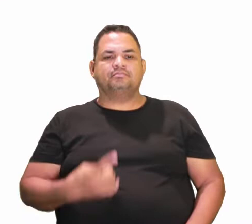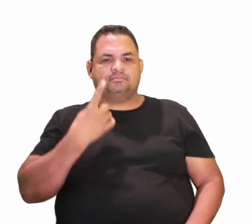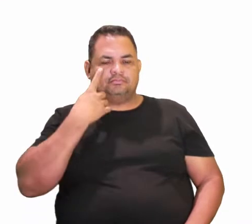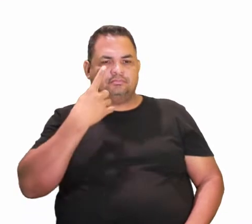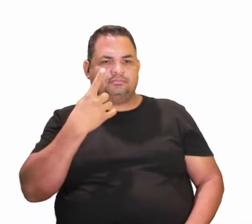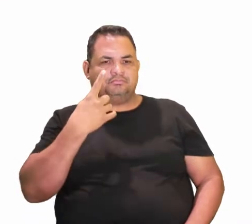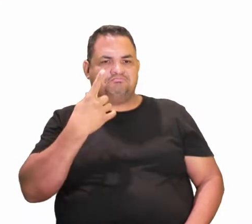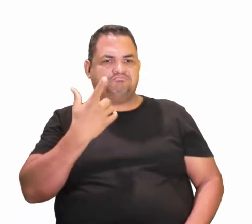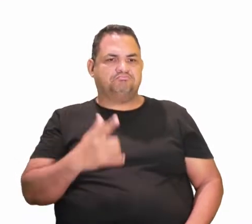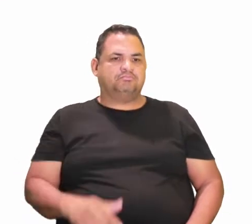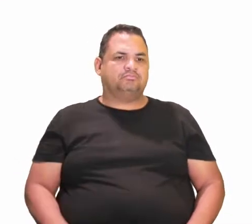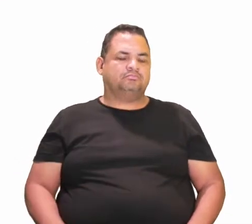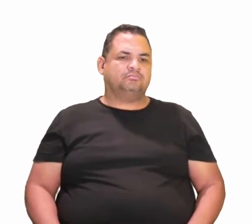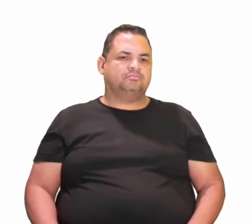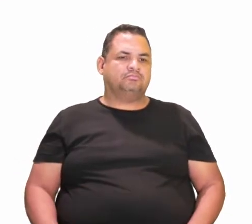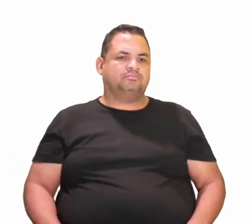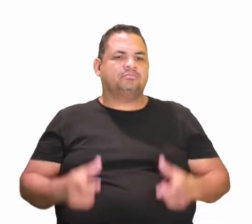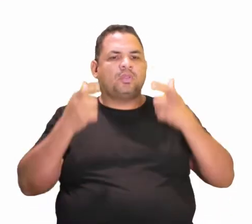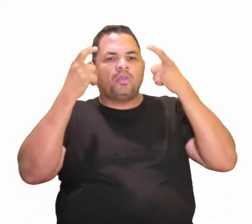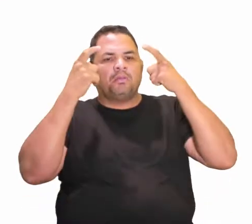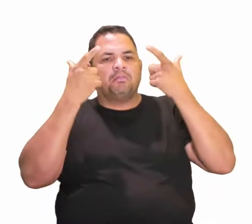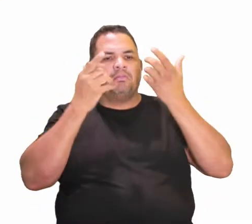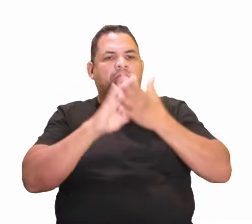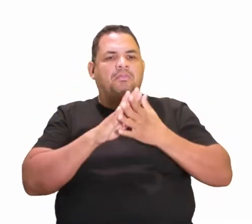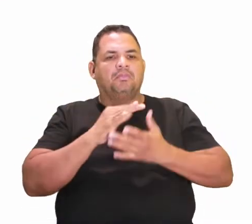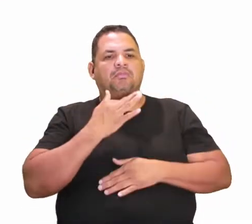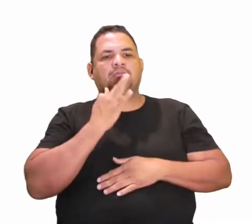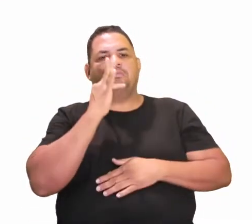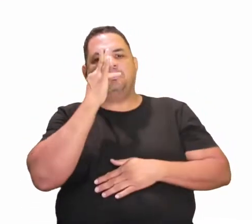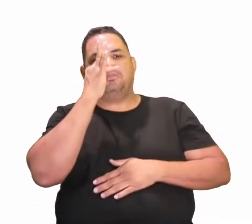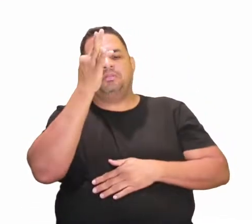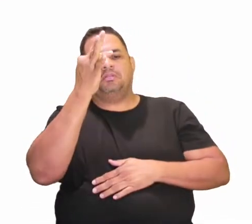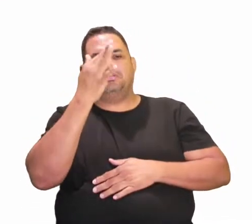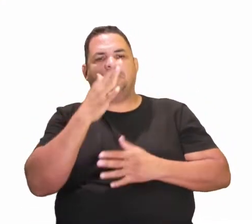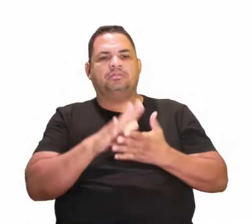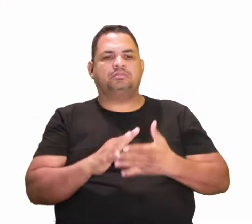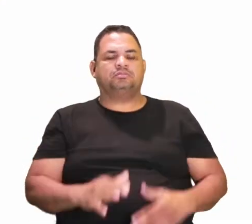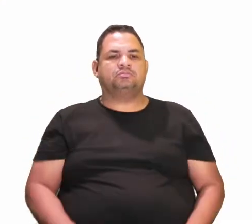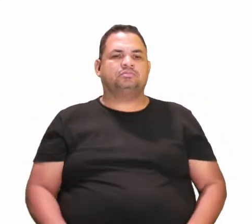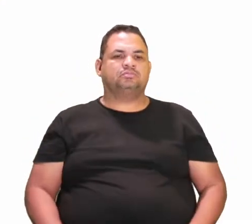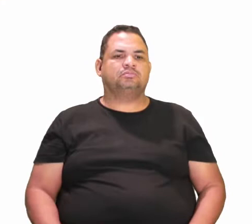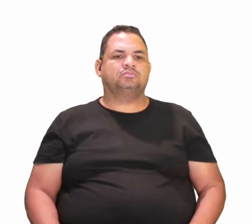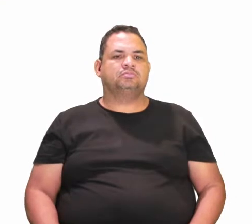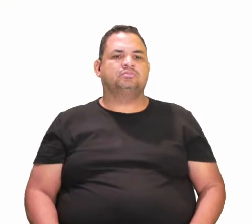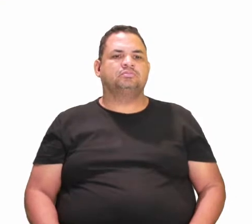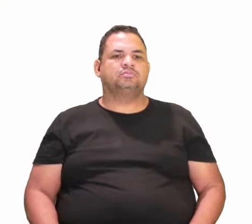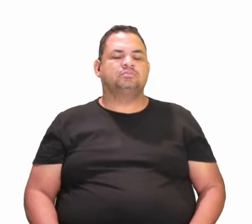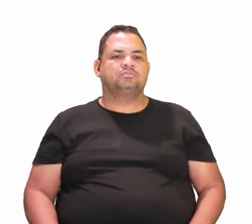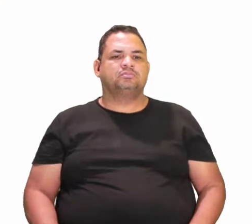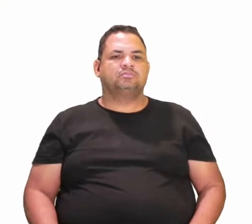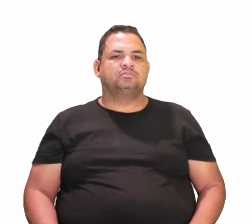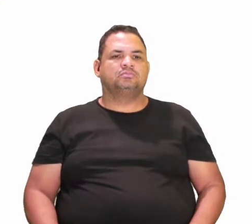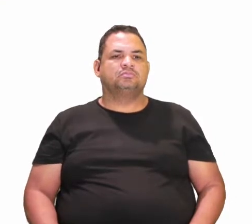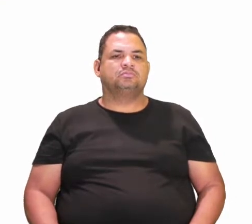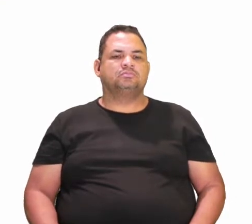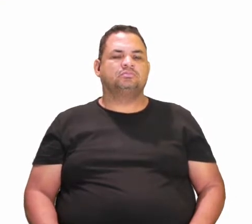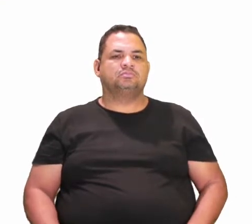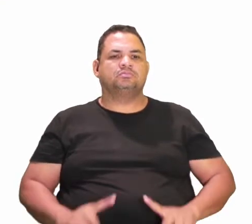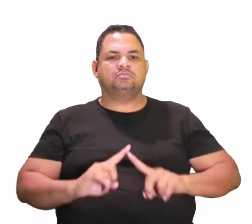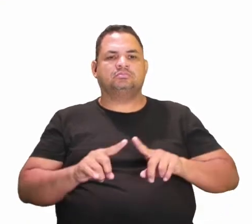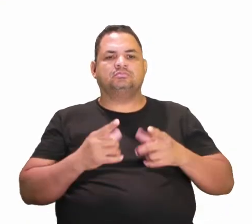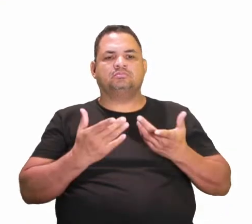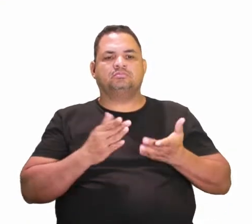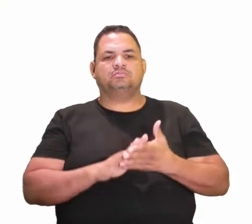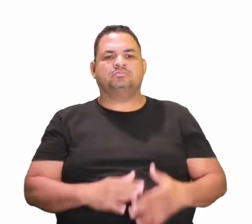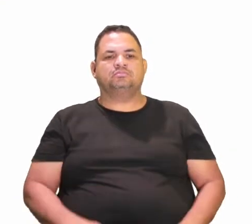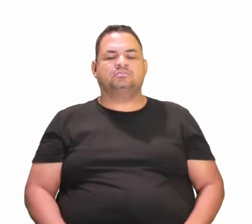a informação não verbal aqui uma coroa flores a coroa mais isso né que eu acho né mais a ver com rainha Mas tudo